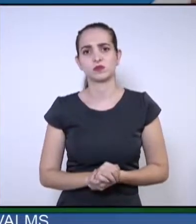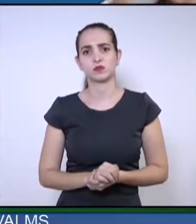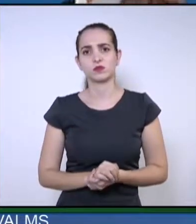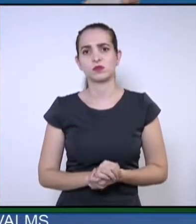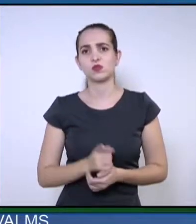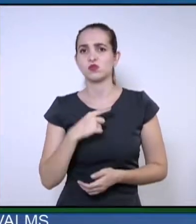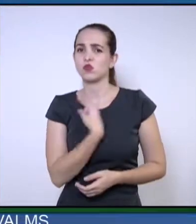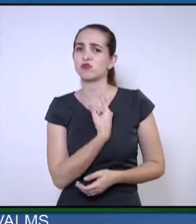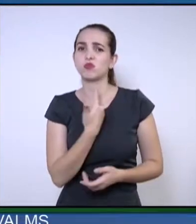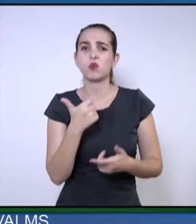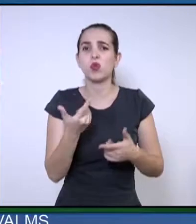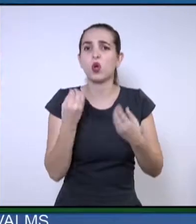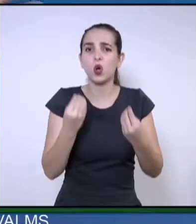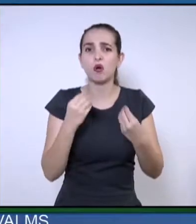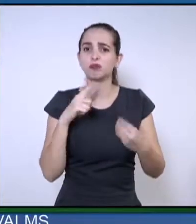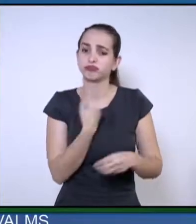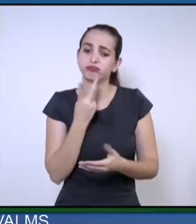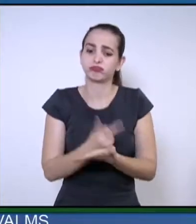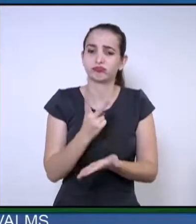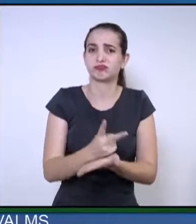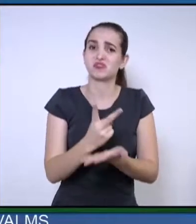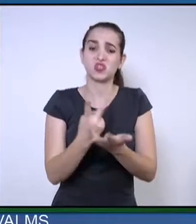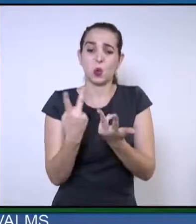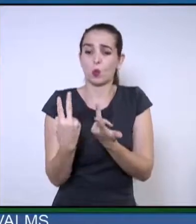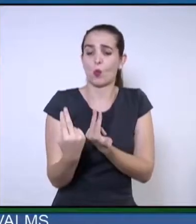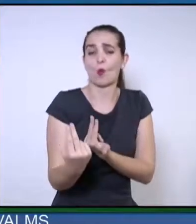Não temos como continuar com esse modelo